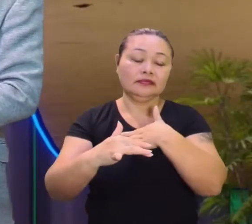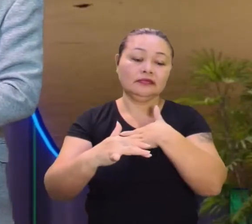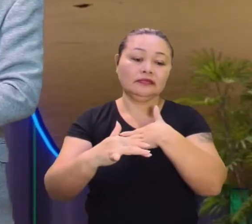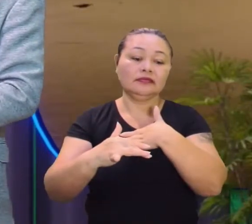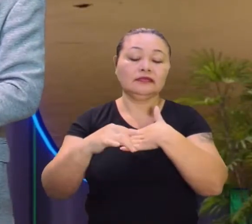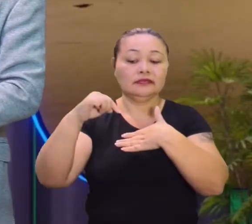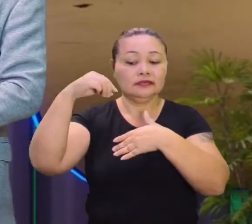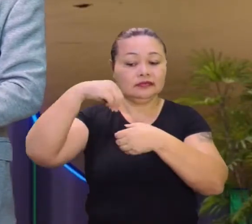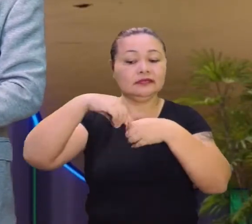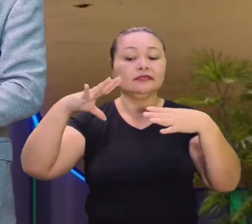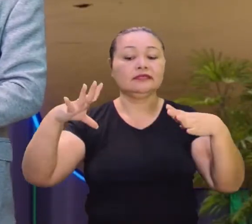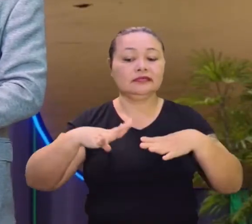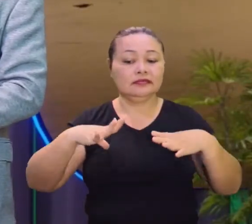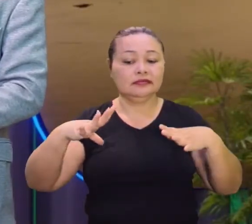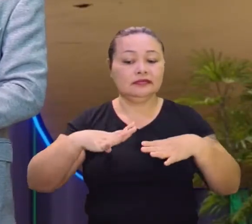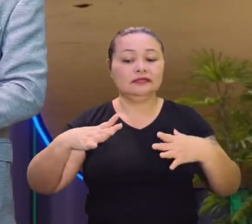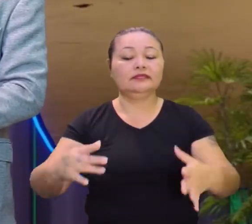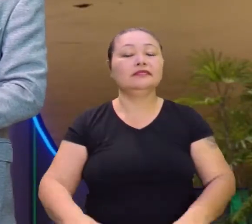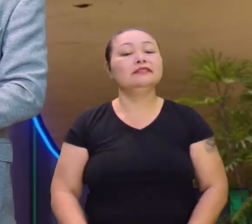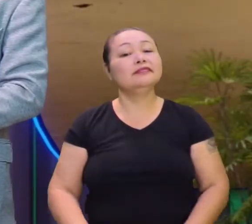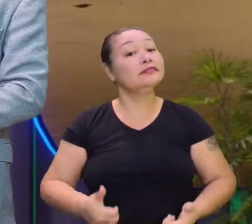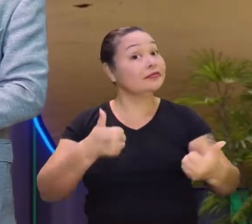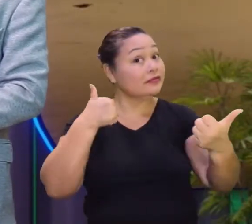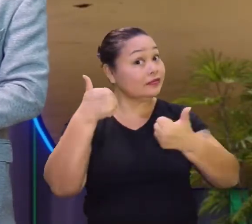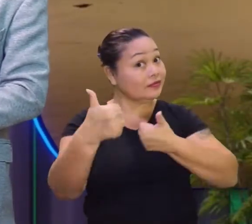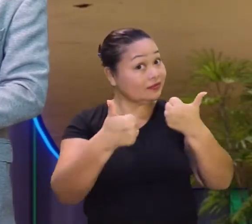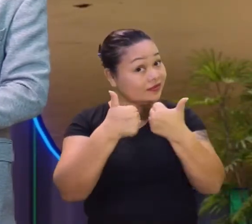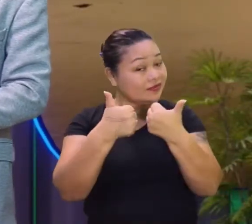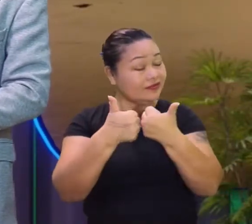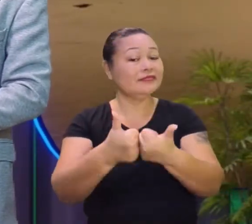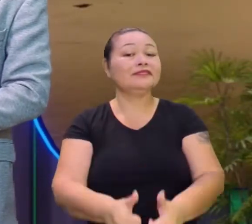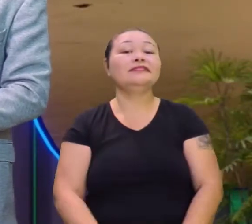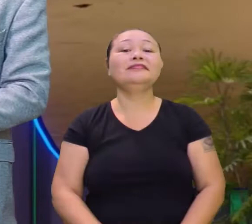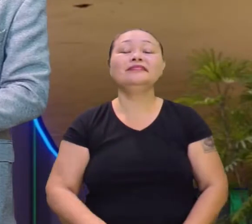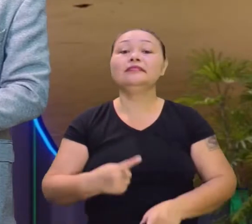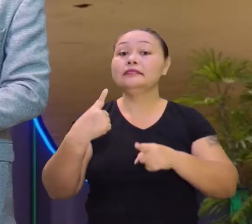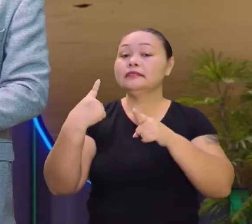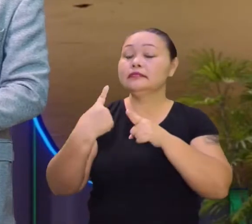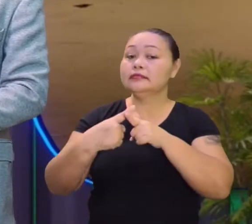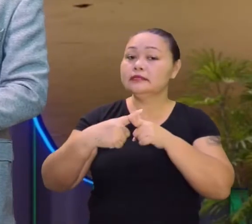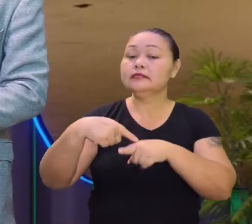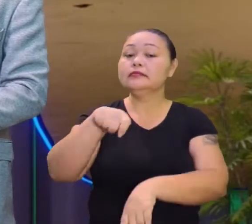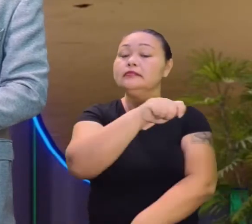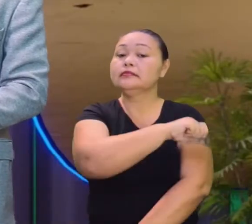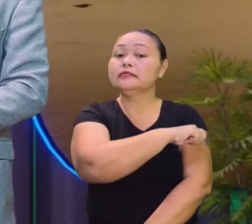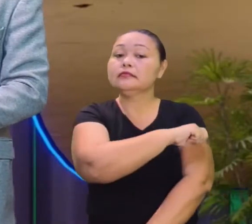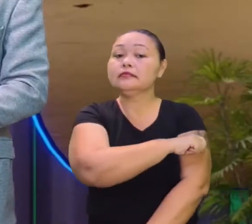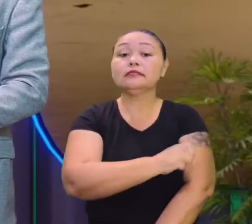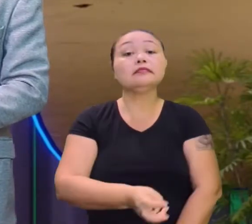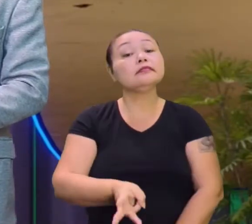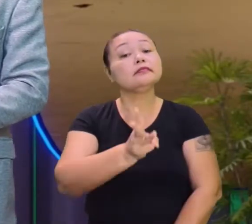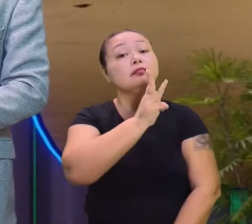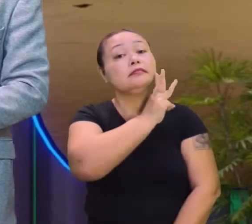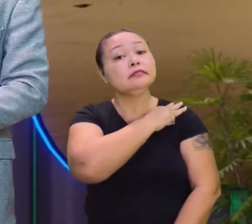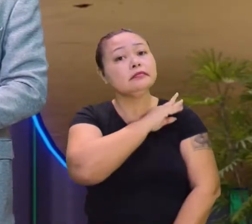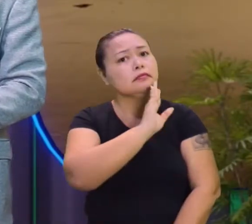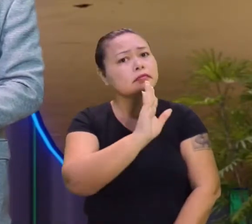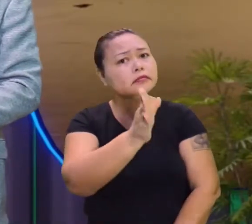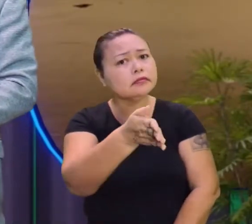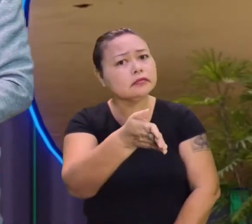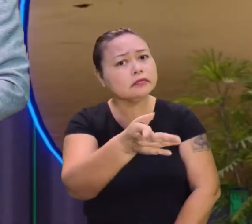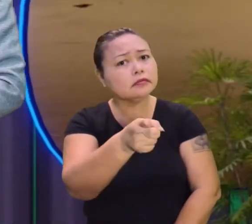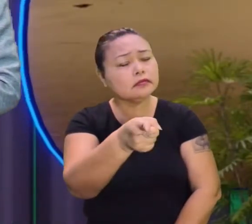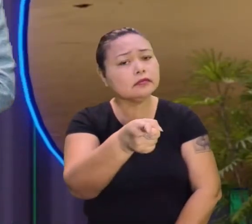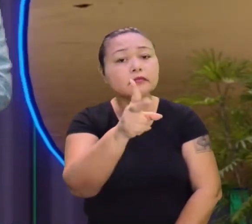urbana, é cidade. As cidades. Beleza, professor Jorge? Perfeito. Porque esse aluno já está no 3º ano e ele tem que